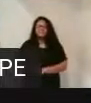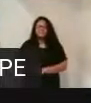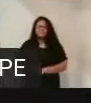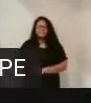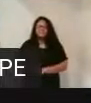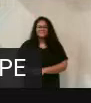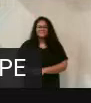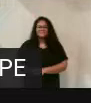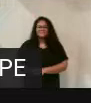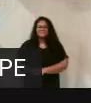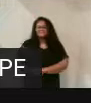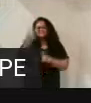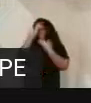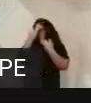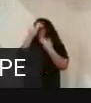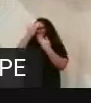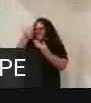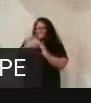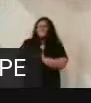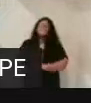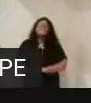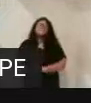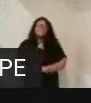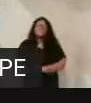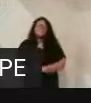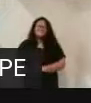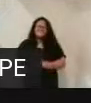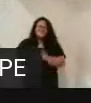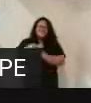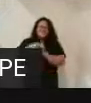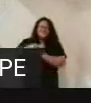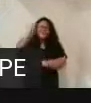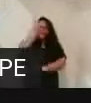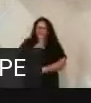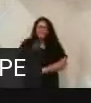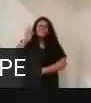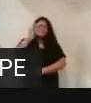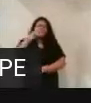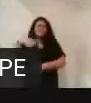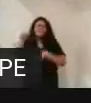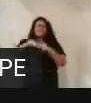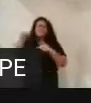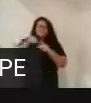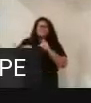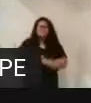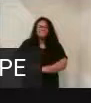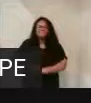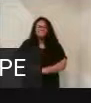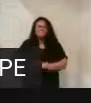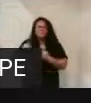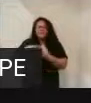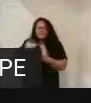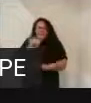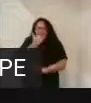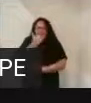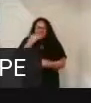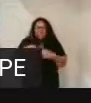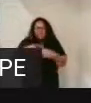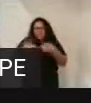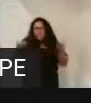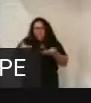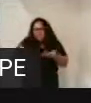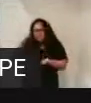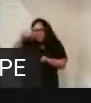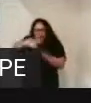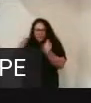Tarsila, queria agradecer ao CNMP pelo convite e pedir desculpa por não poder estar aí presencialmente com vocês.